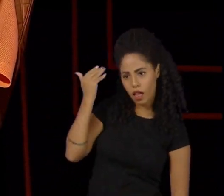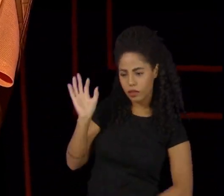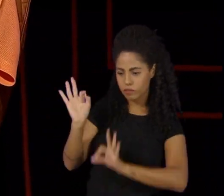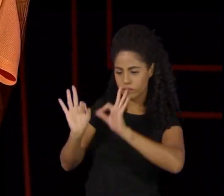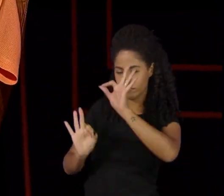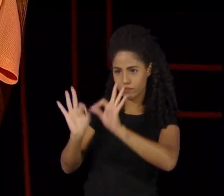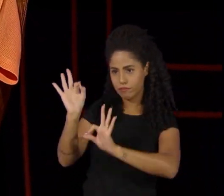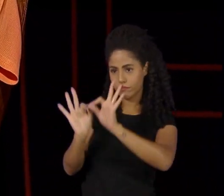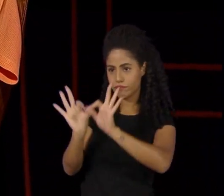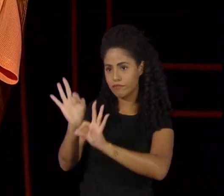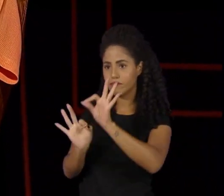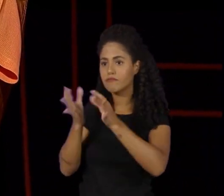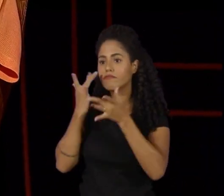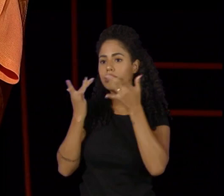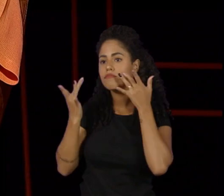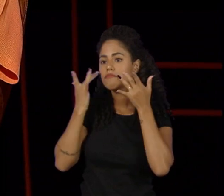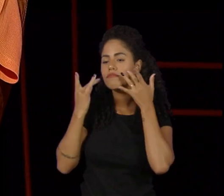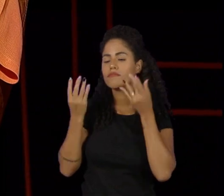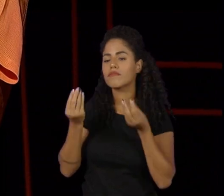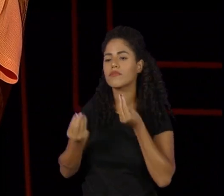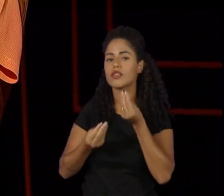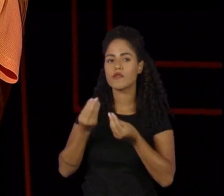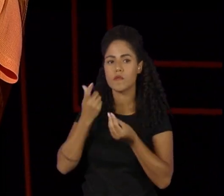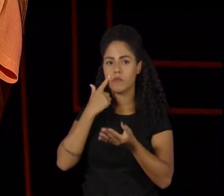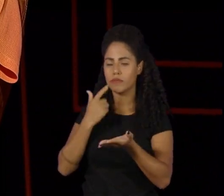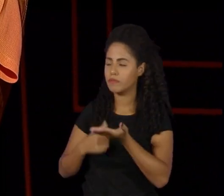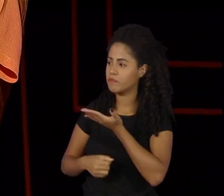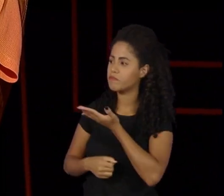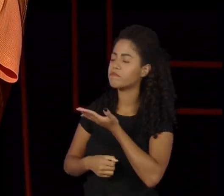aí, do Homem de la Mancha.